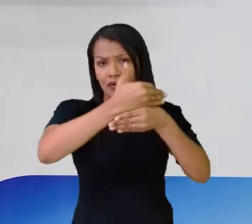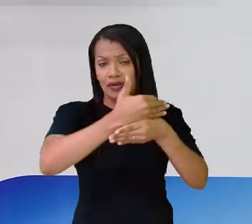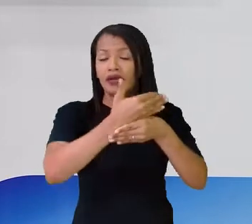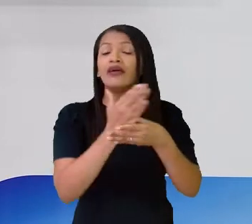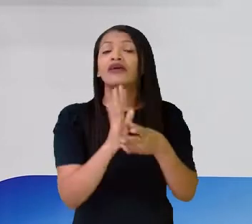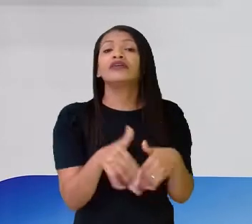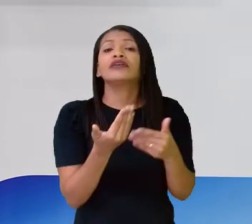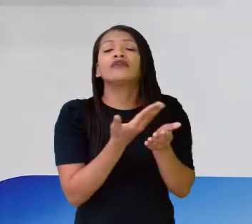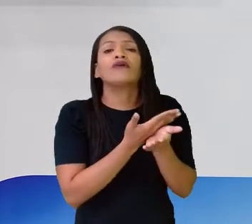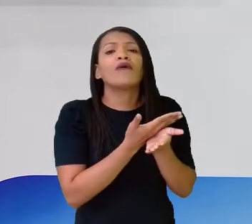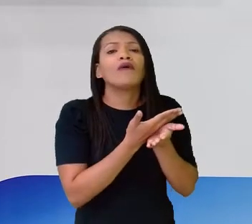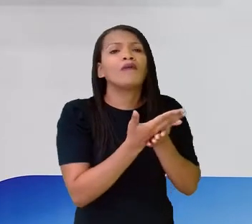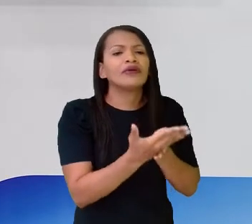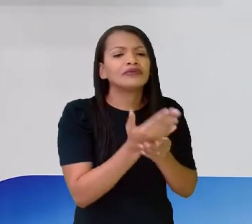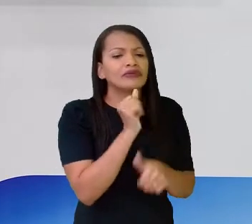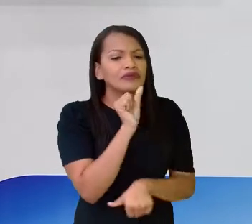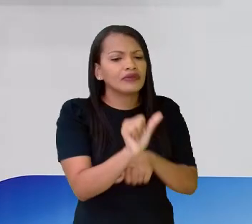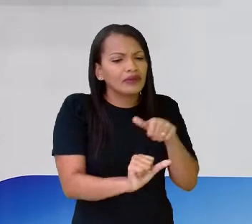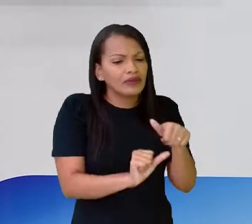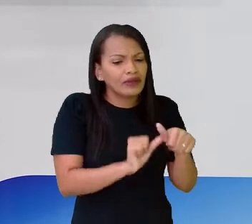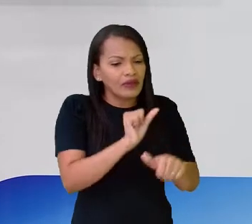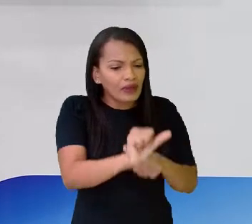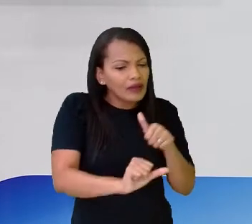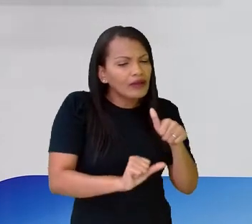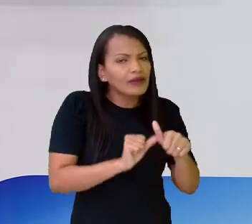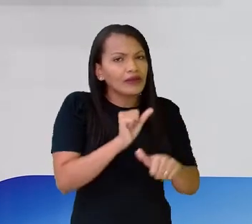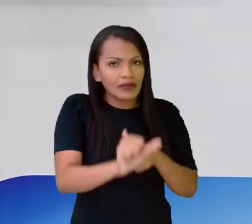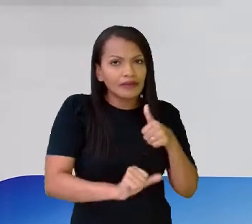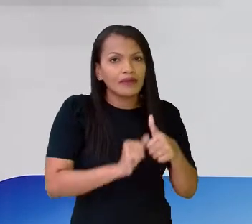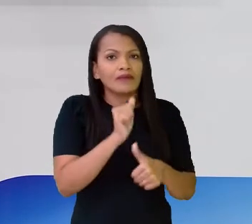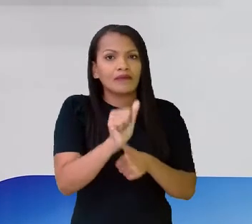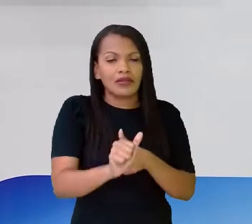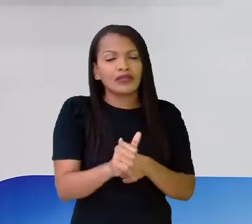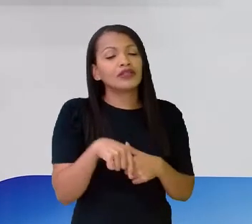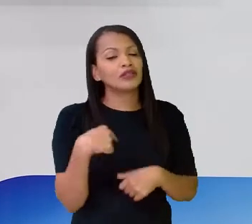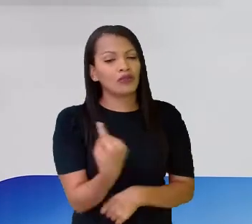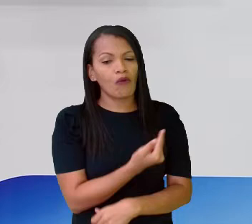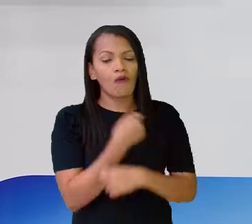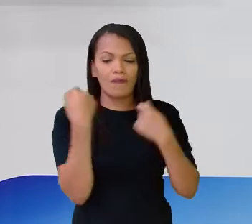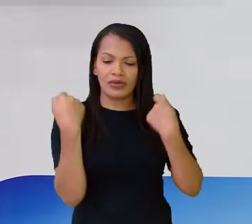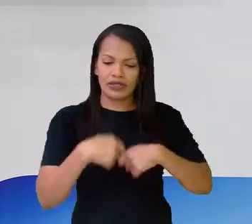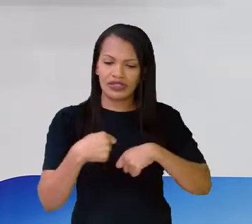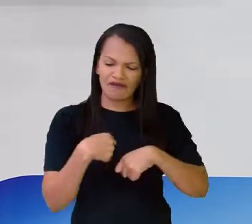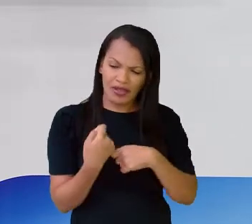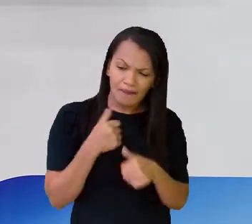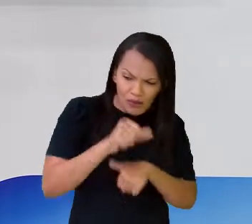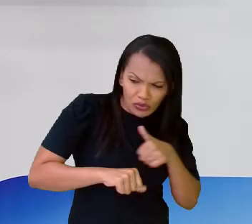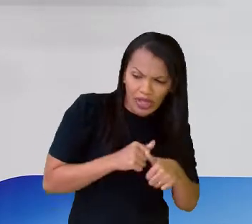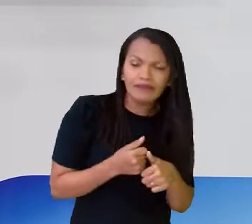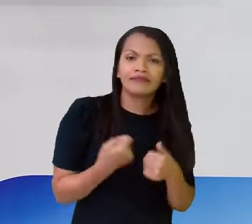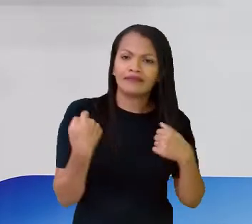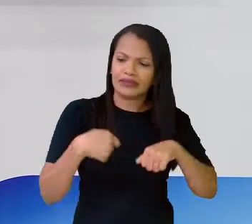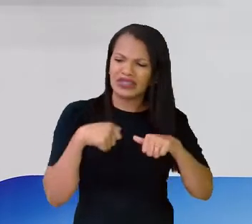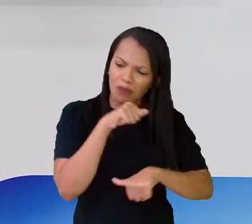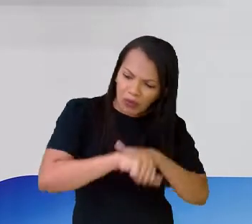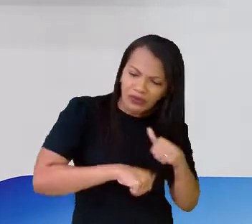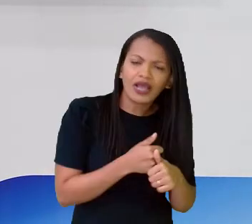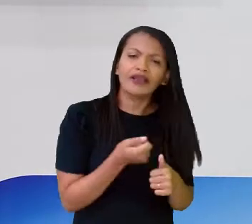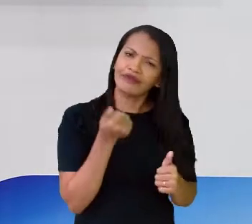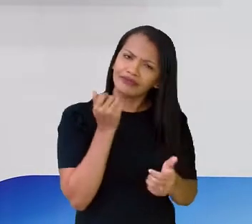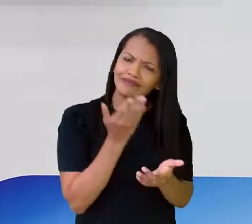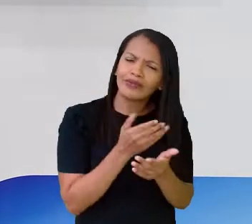E começaram a modificar de acordo com a necessidade local, que a gente vê ainda muitas dessas modificações